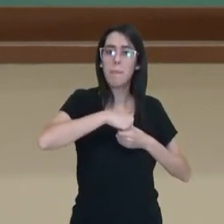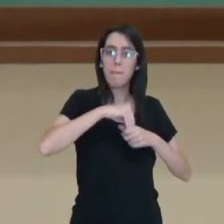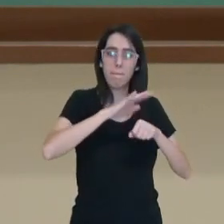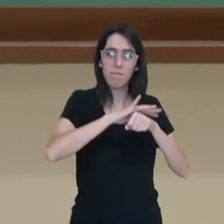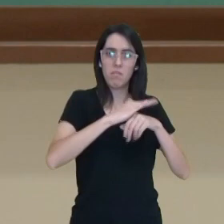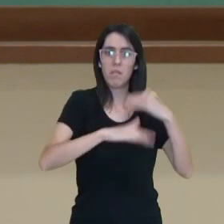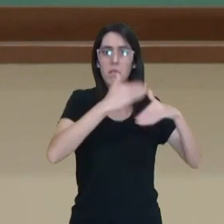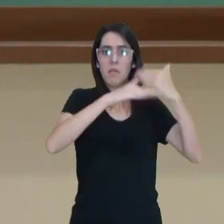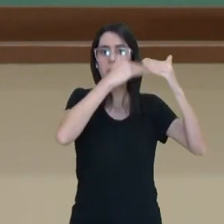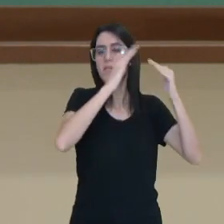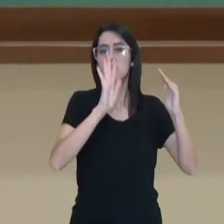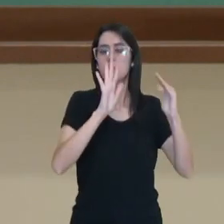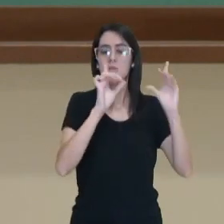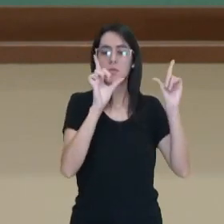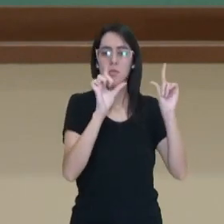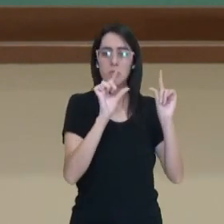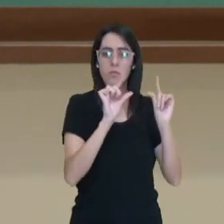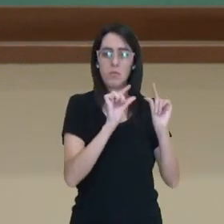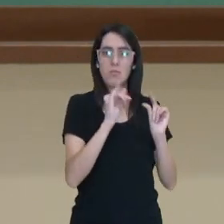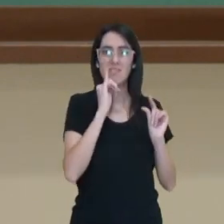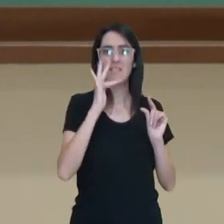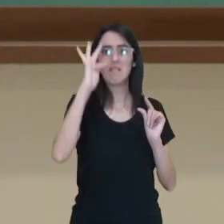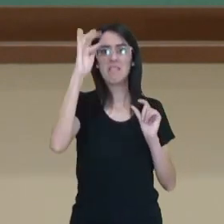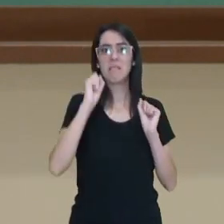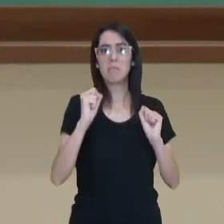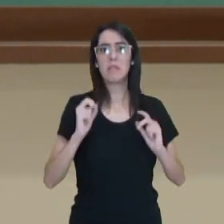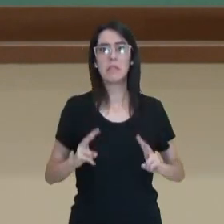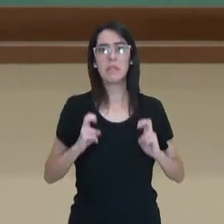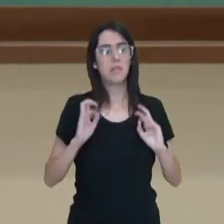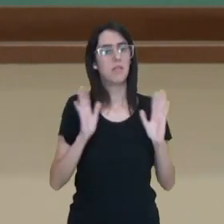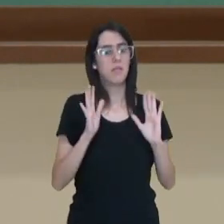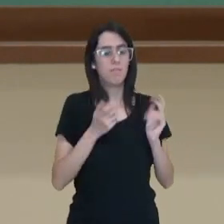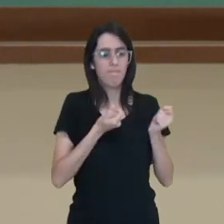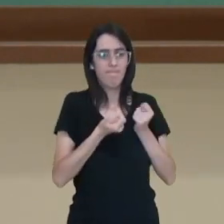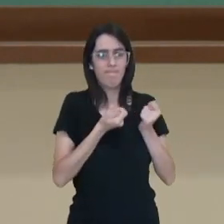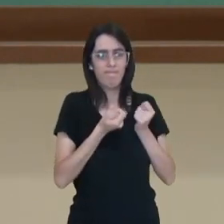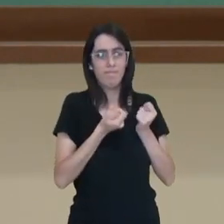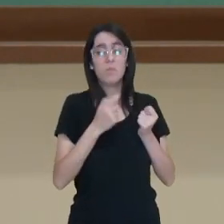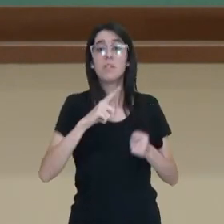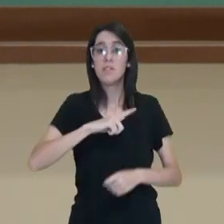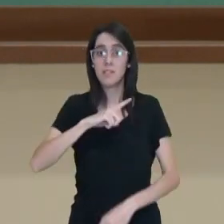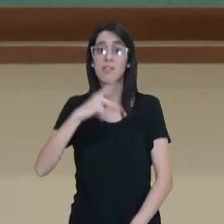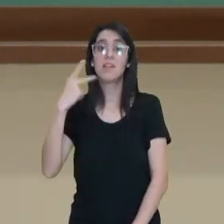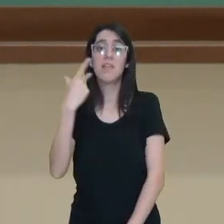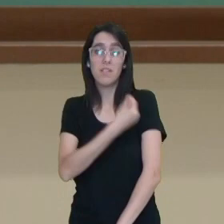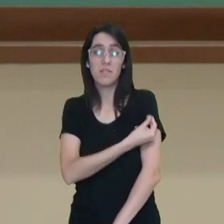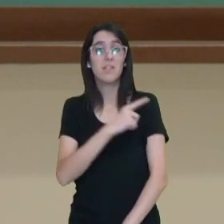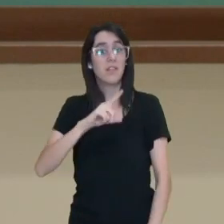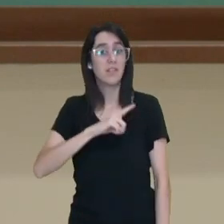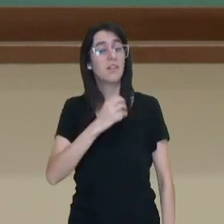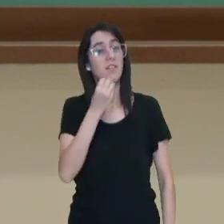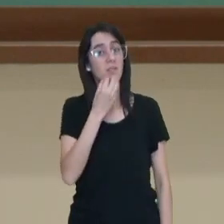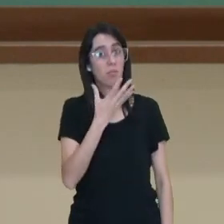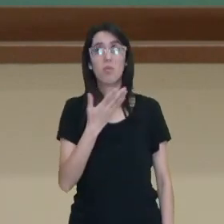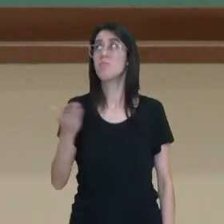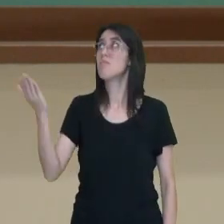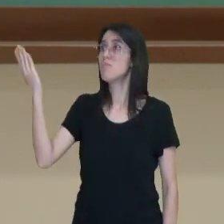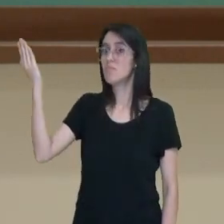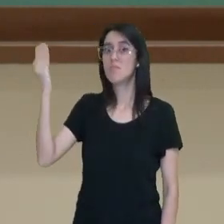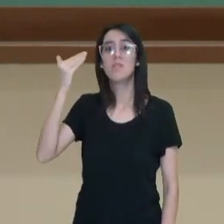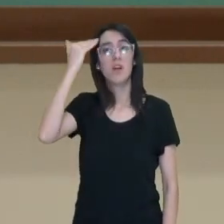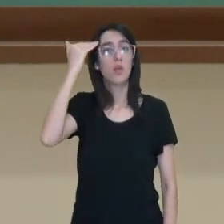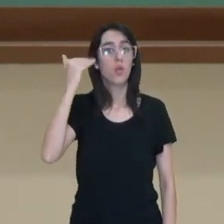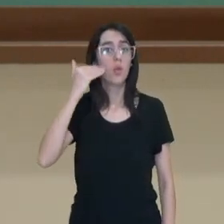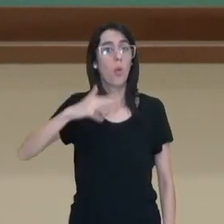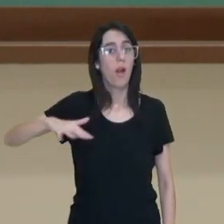se desenvolver e, por exemplo, virar um câncer, tá? E existe vacina, né? Tem vacina contra HPV que é dado nos